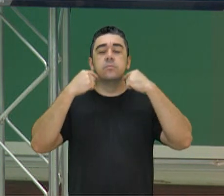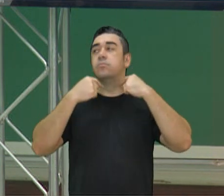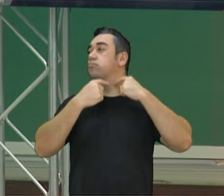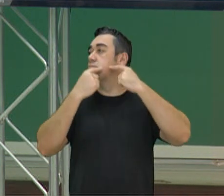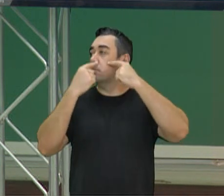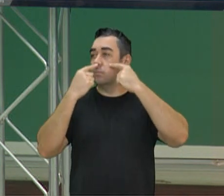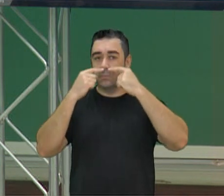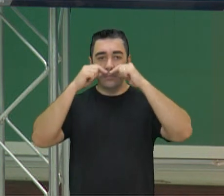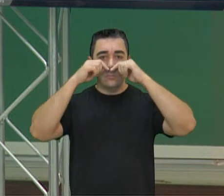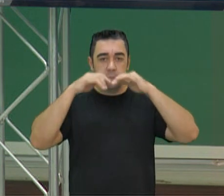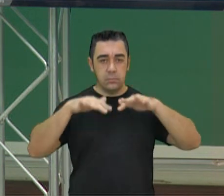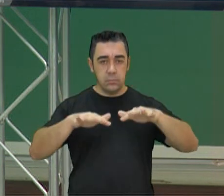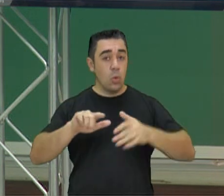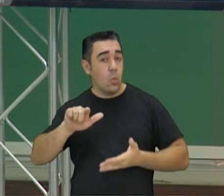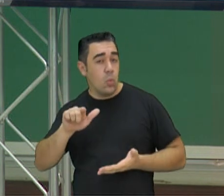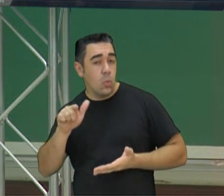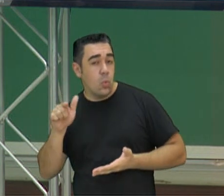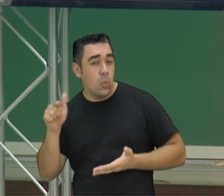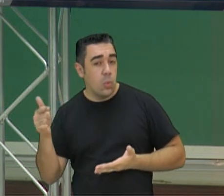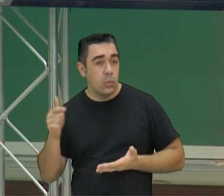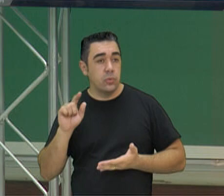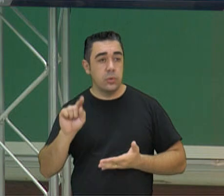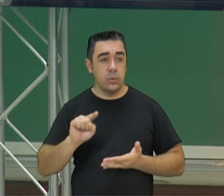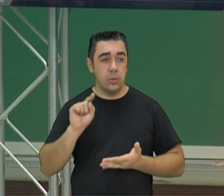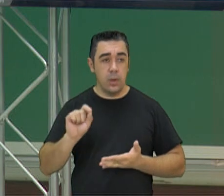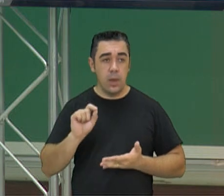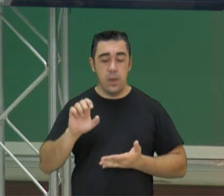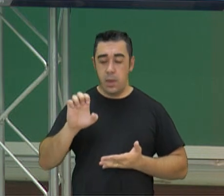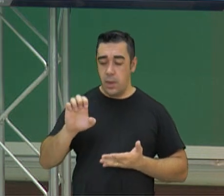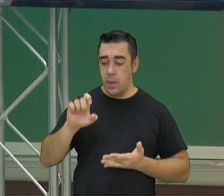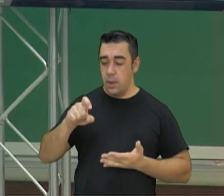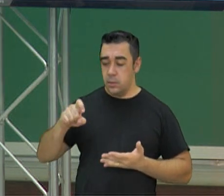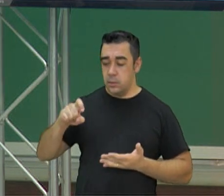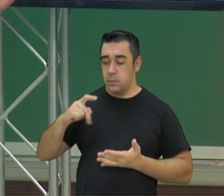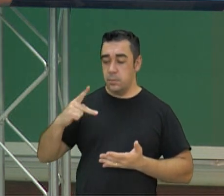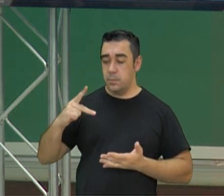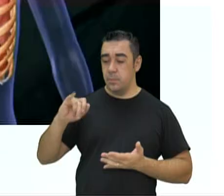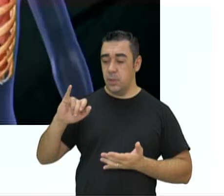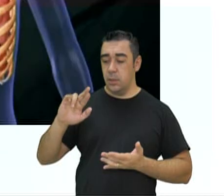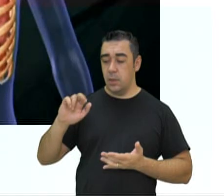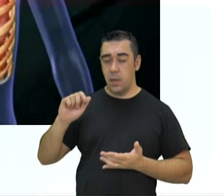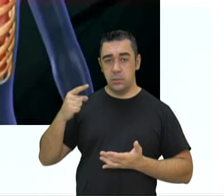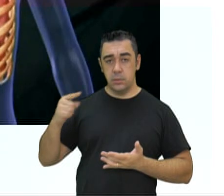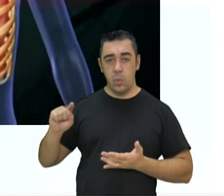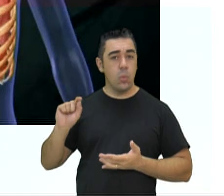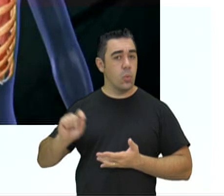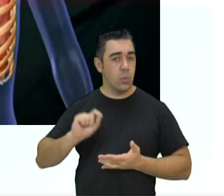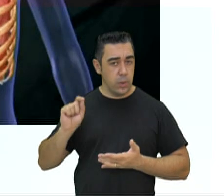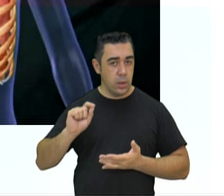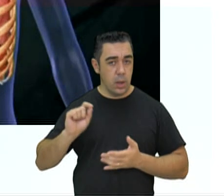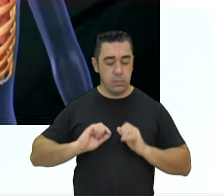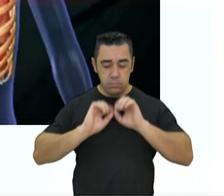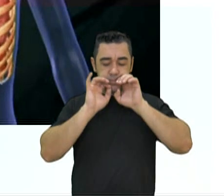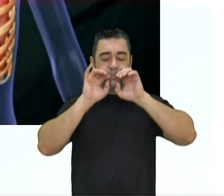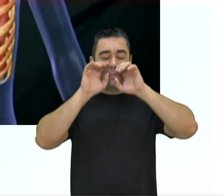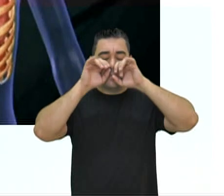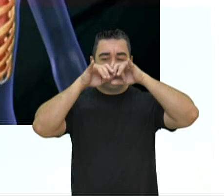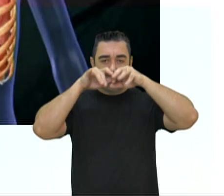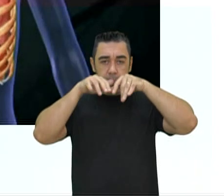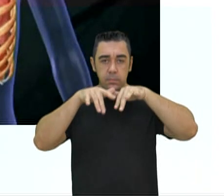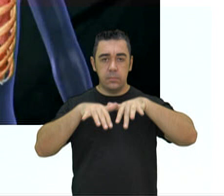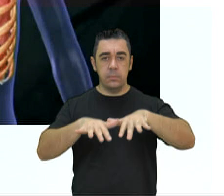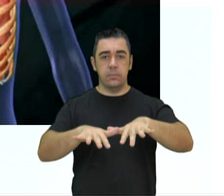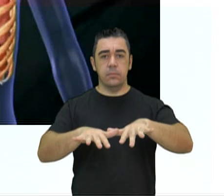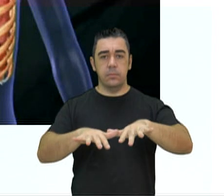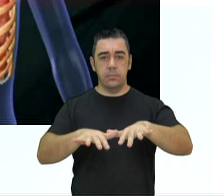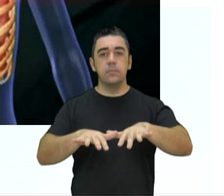movimento é o movimento de expiração, que é o movimento contrário da inspiração. Então, a inspiração nós